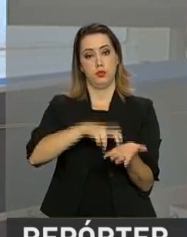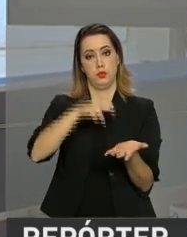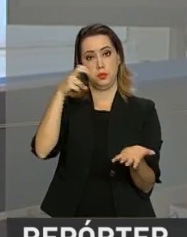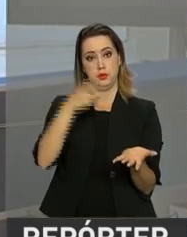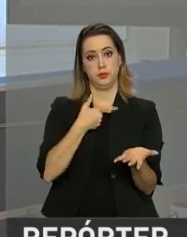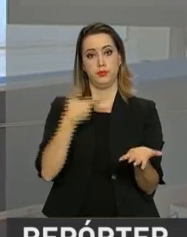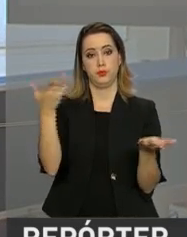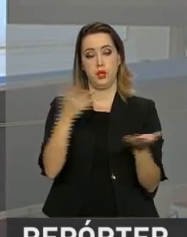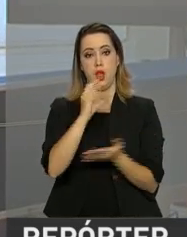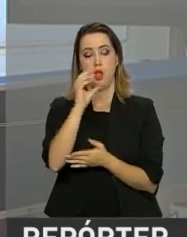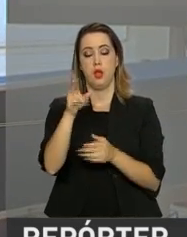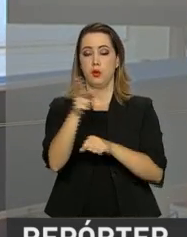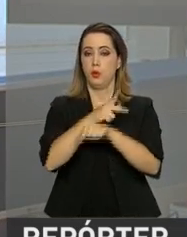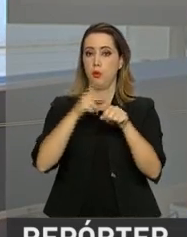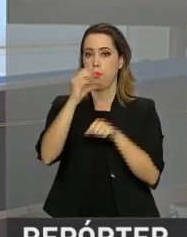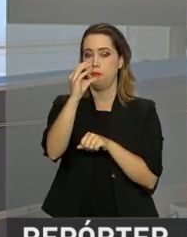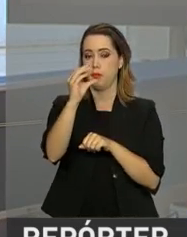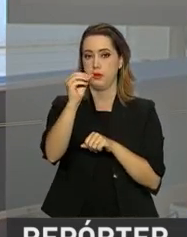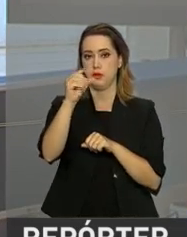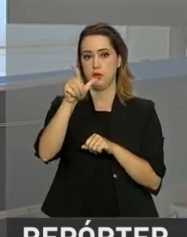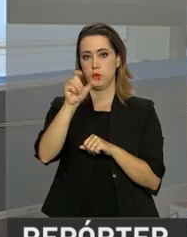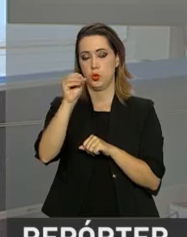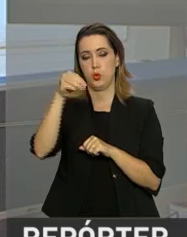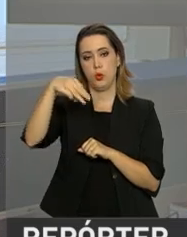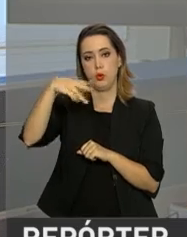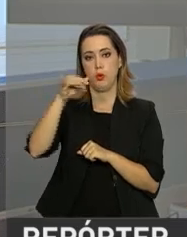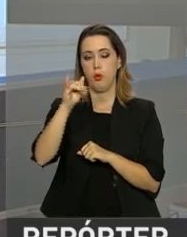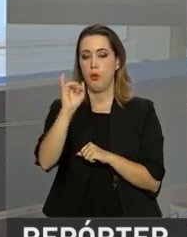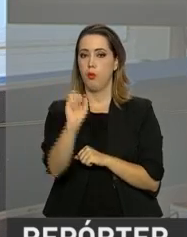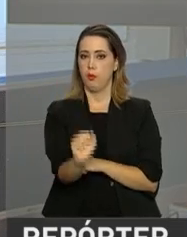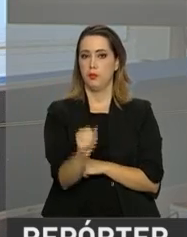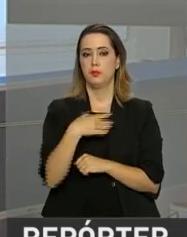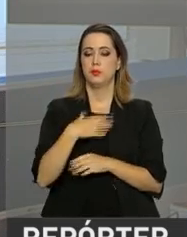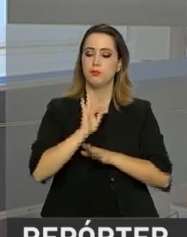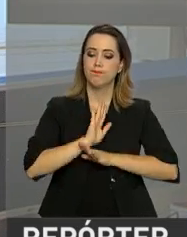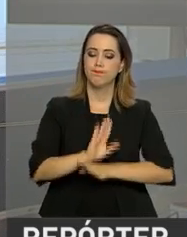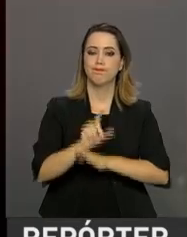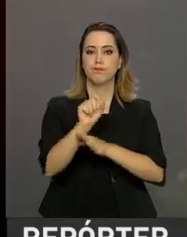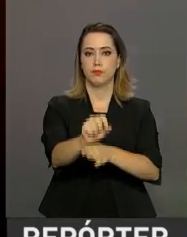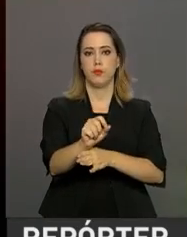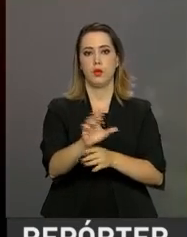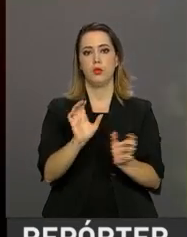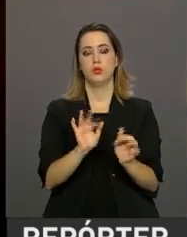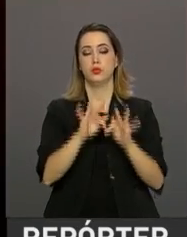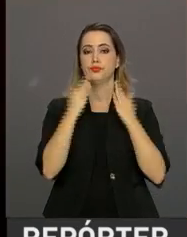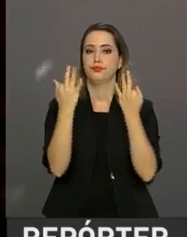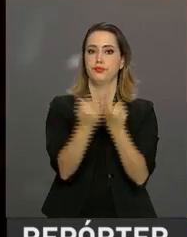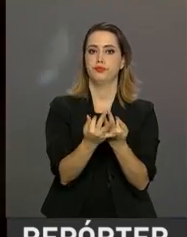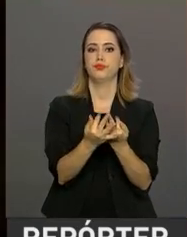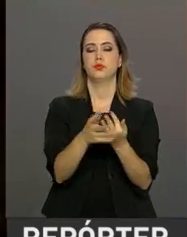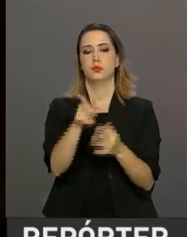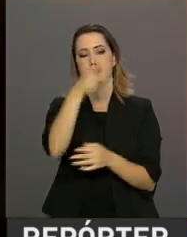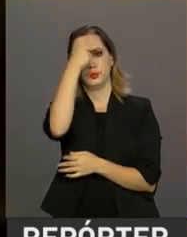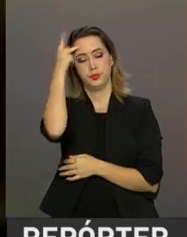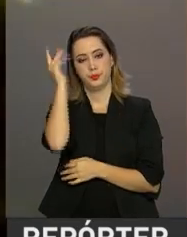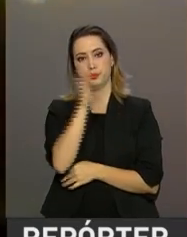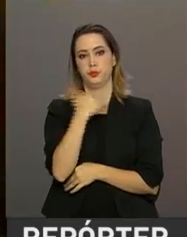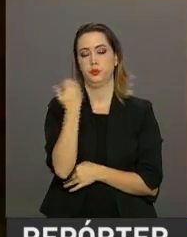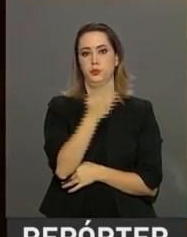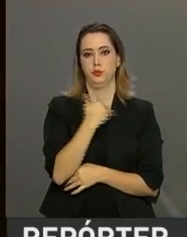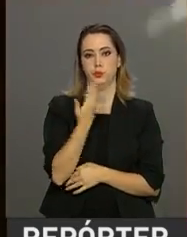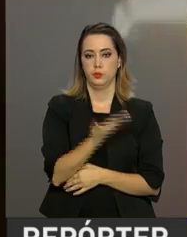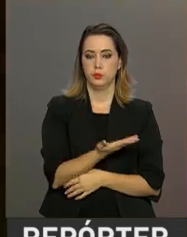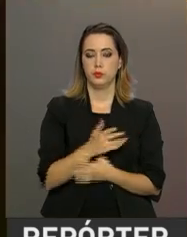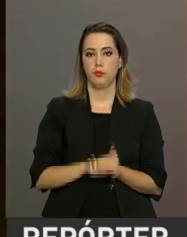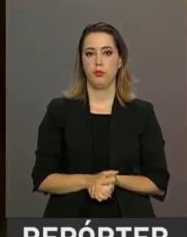governo brasileiro acompanha as investigações e presta Apoio às famílias das vítimas o acidente segundo autoridades